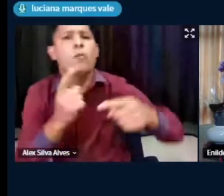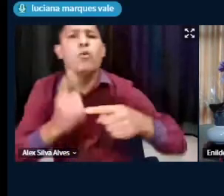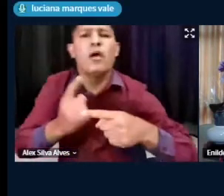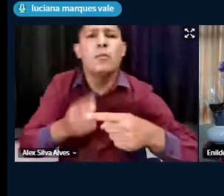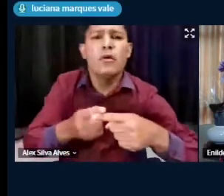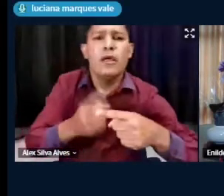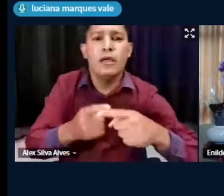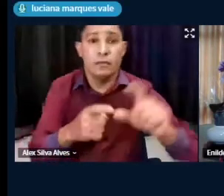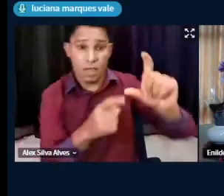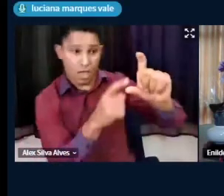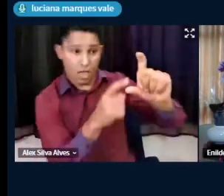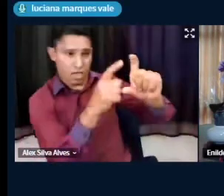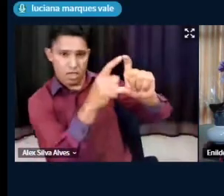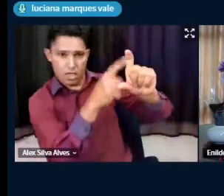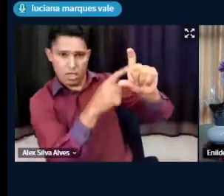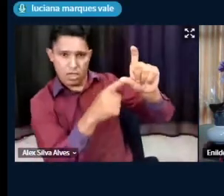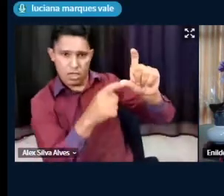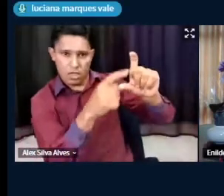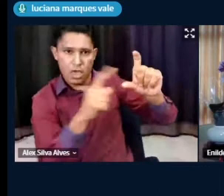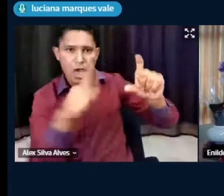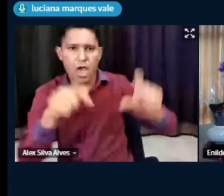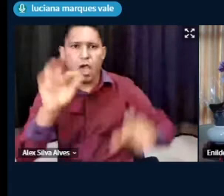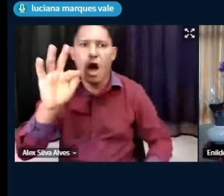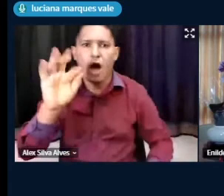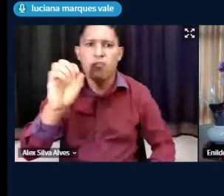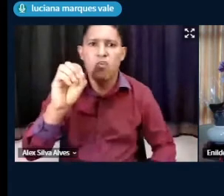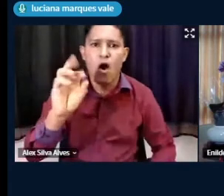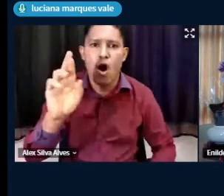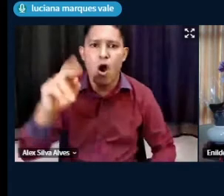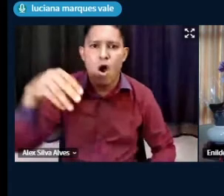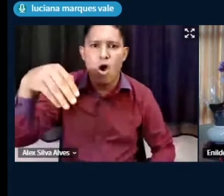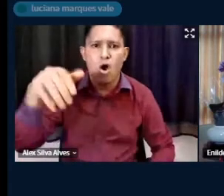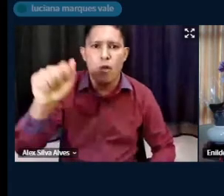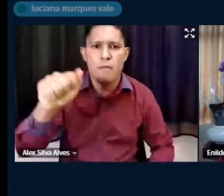Por que dessa forma? Porque ao clicar no ícone,